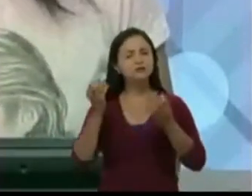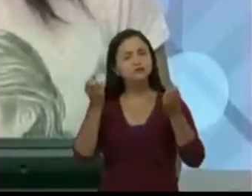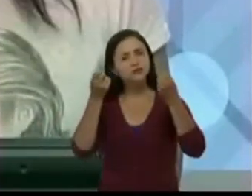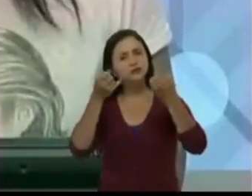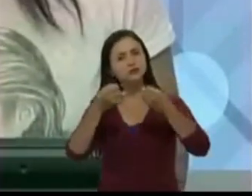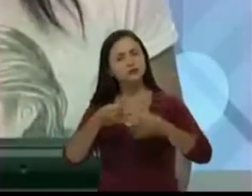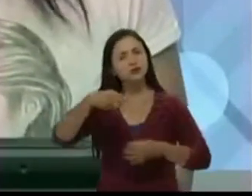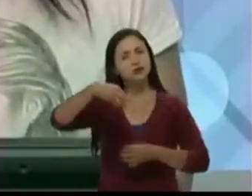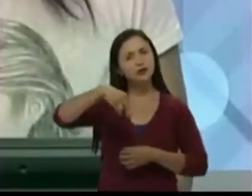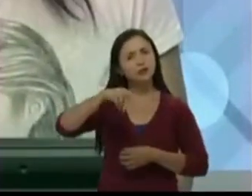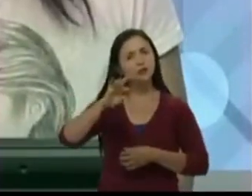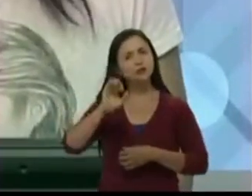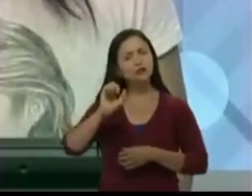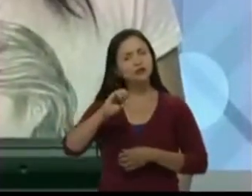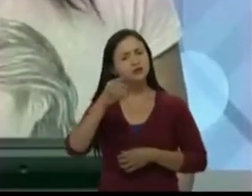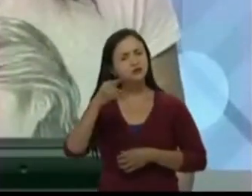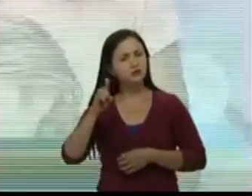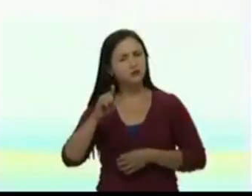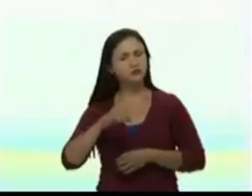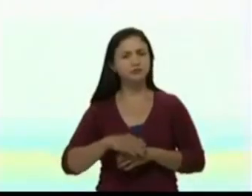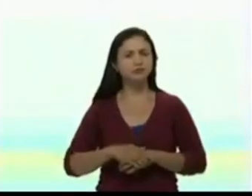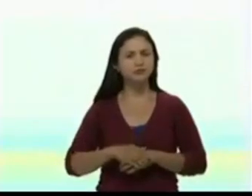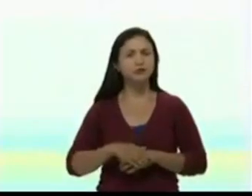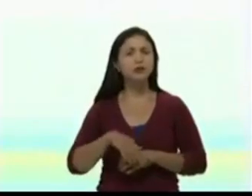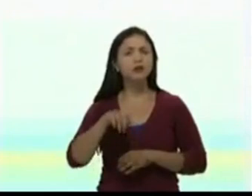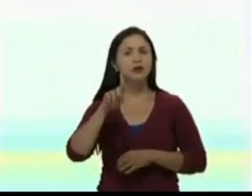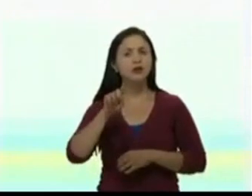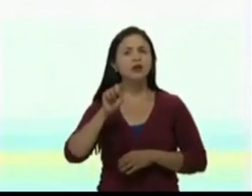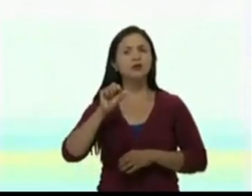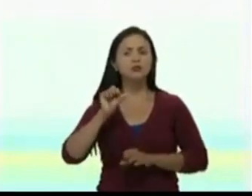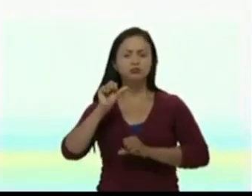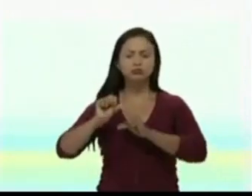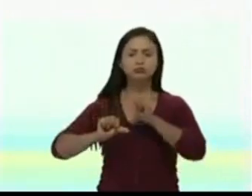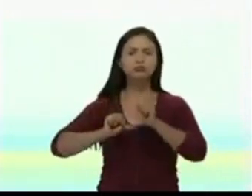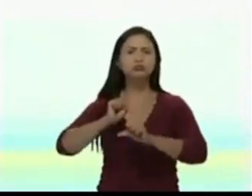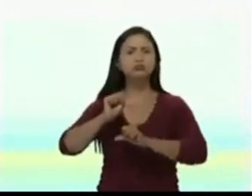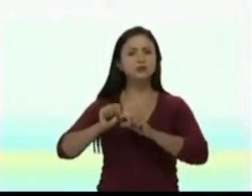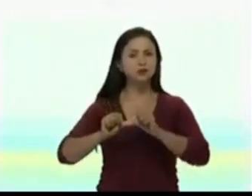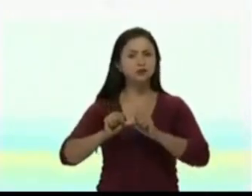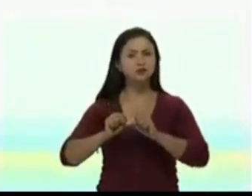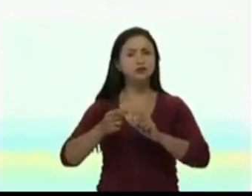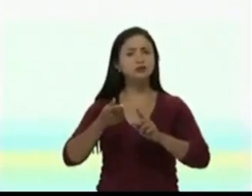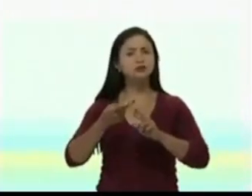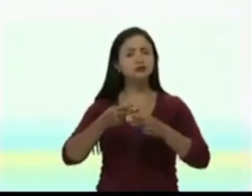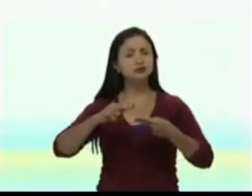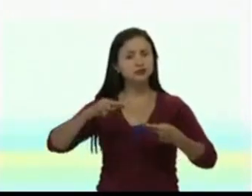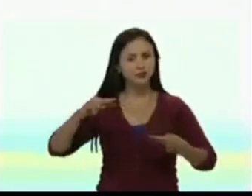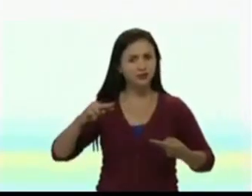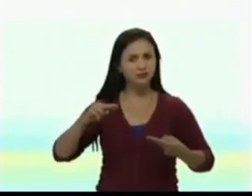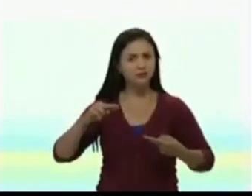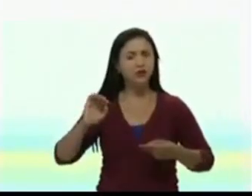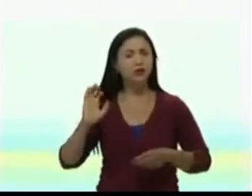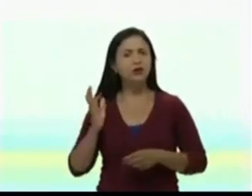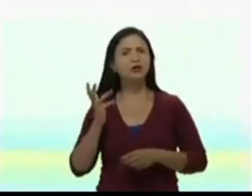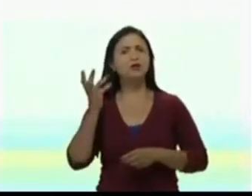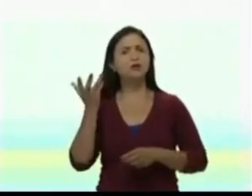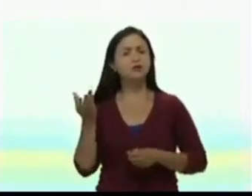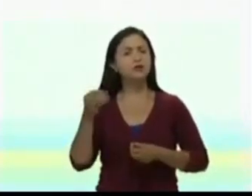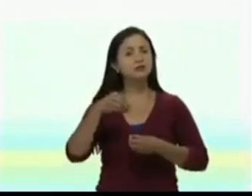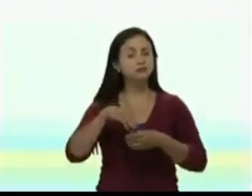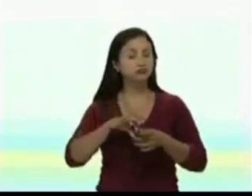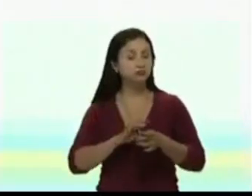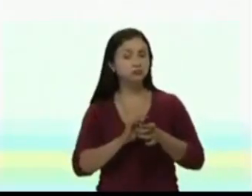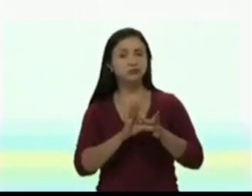são mutações. Mutações nada mais são do que alterações no material genético, o DNA, e elas podem acontecer tanto